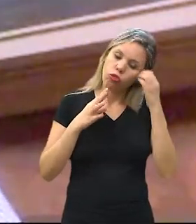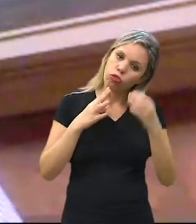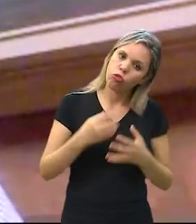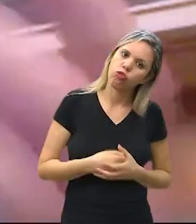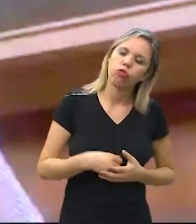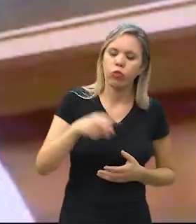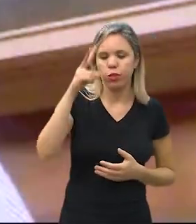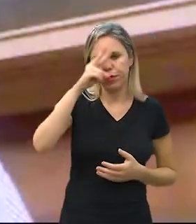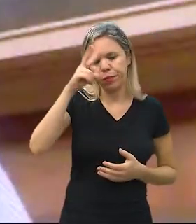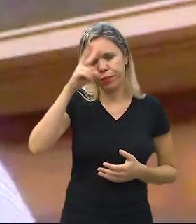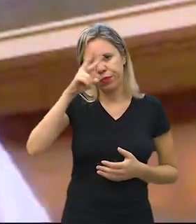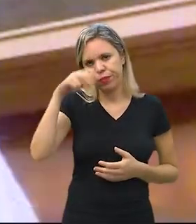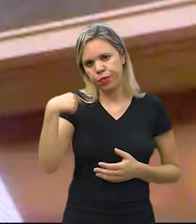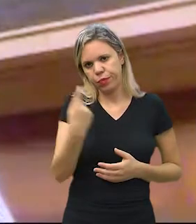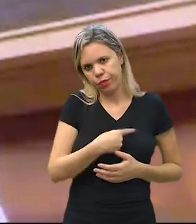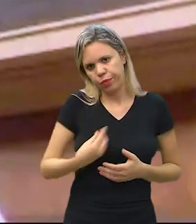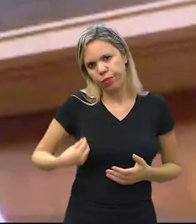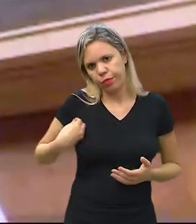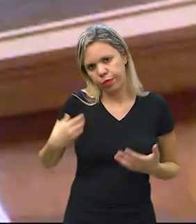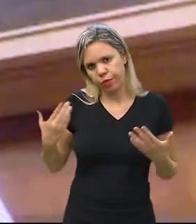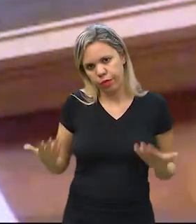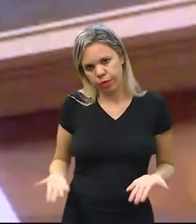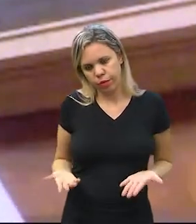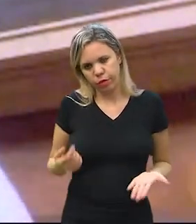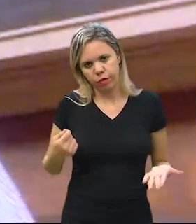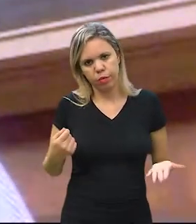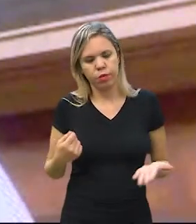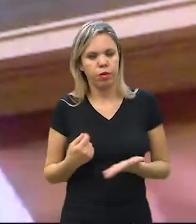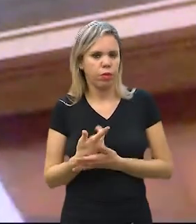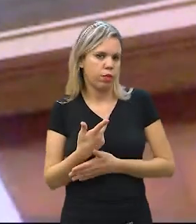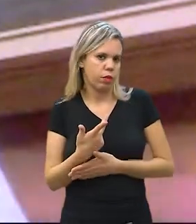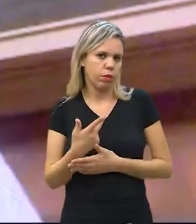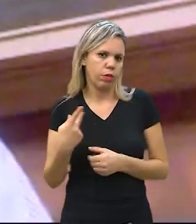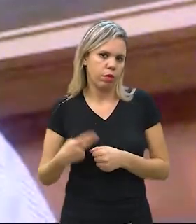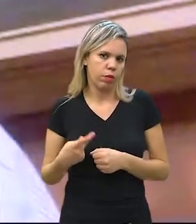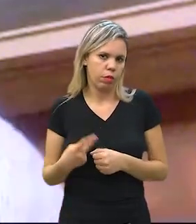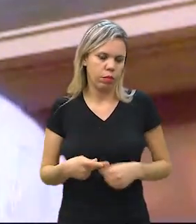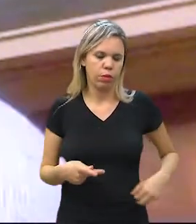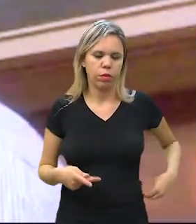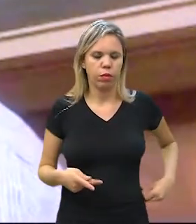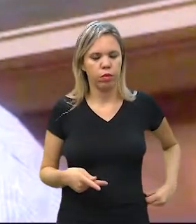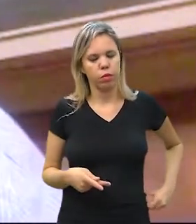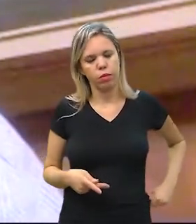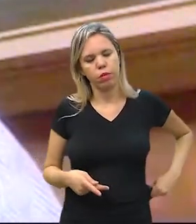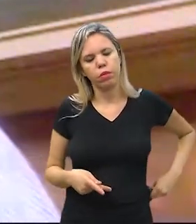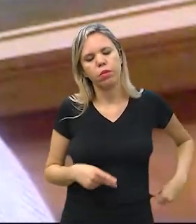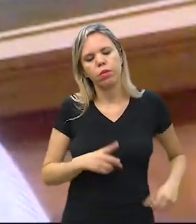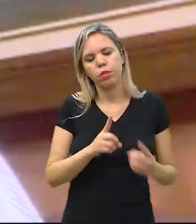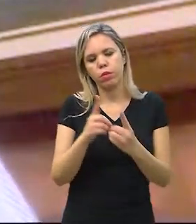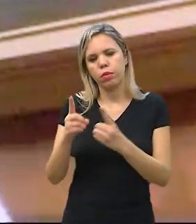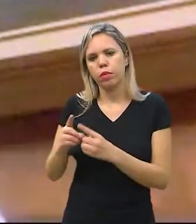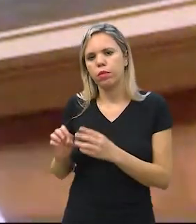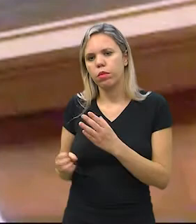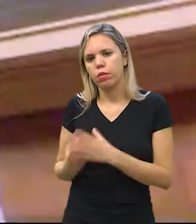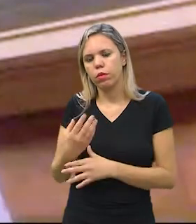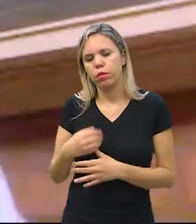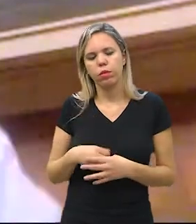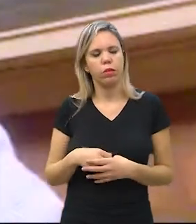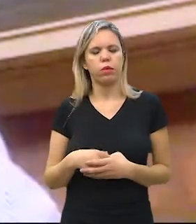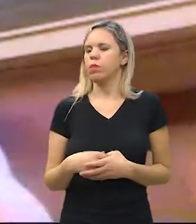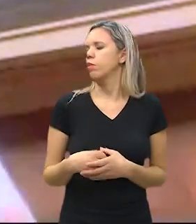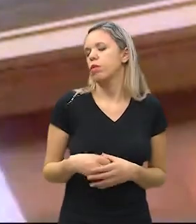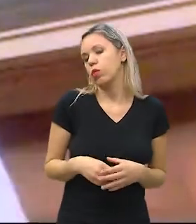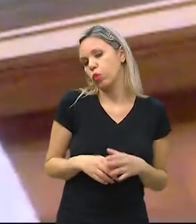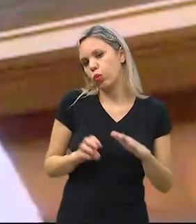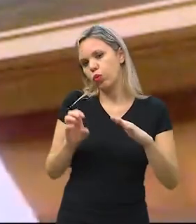conhecer, se lembrar que nós existimos e comprar para comprar os nossos produtos ou os nossos serviços. Então, o que que acontece?